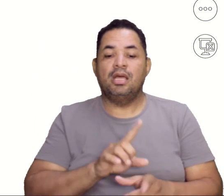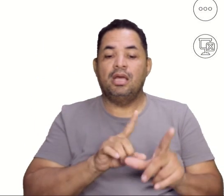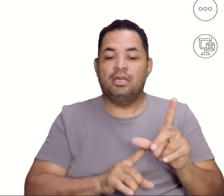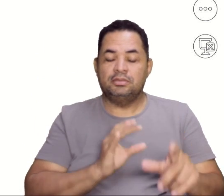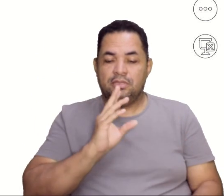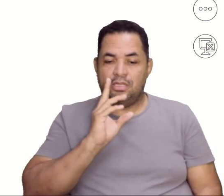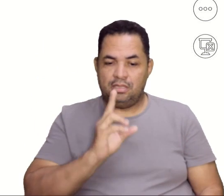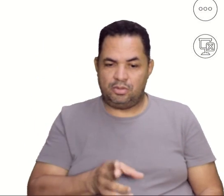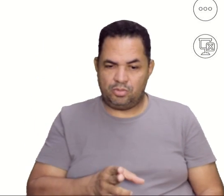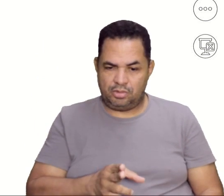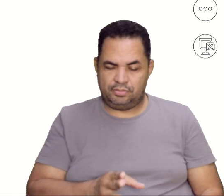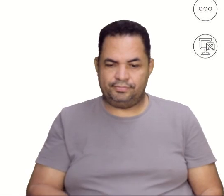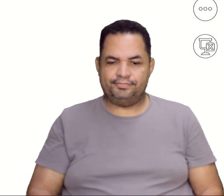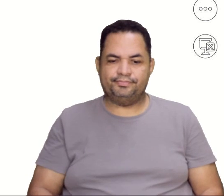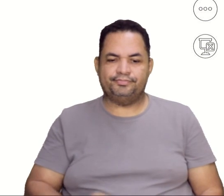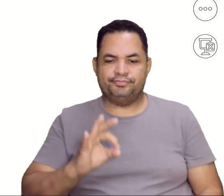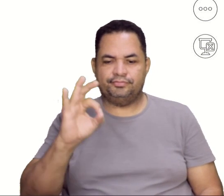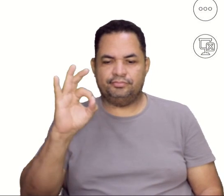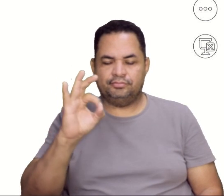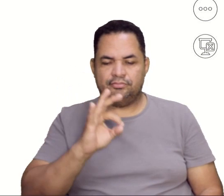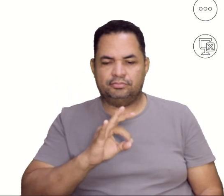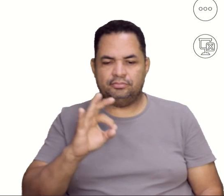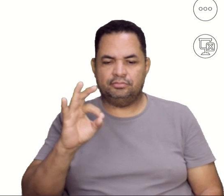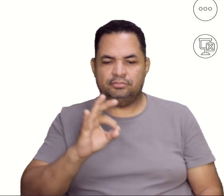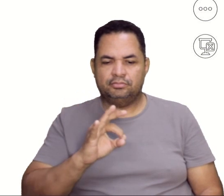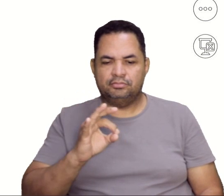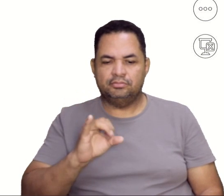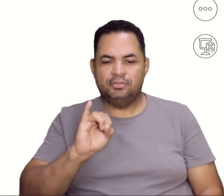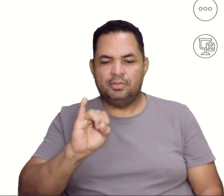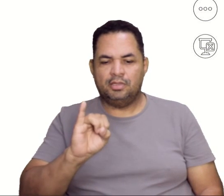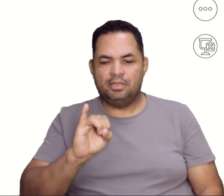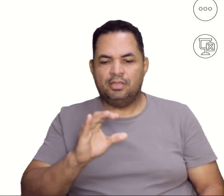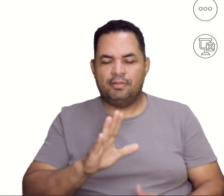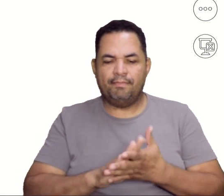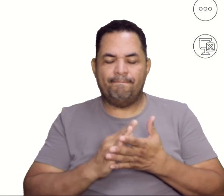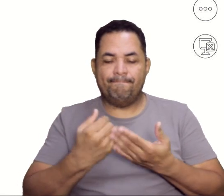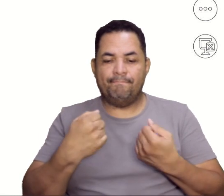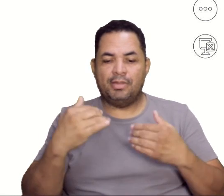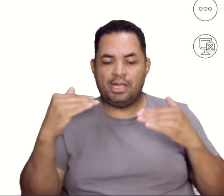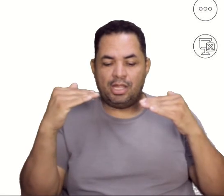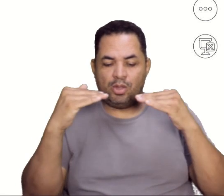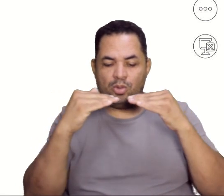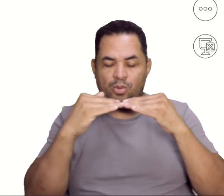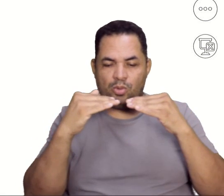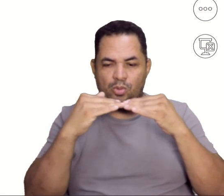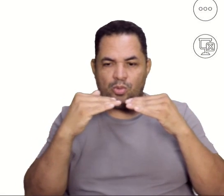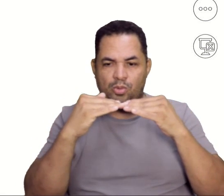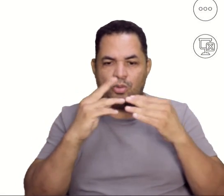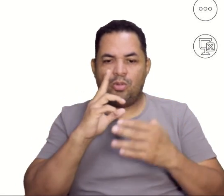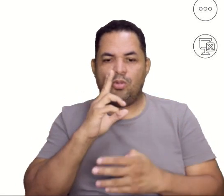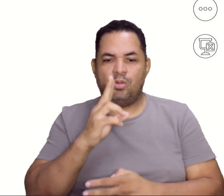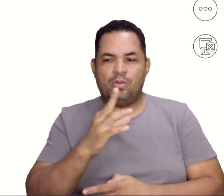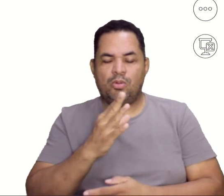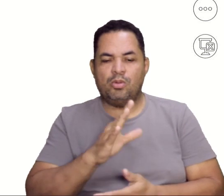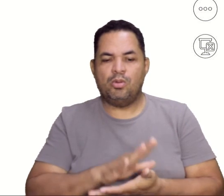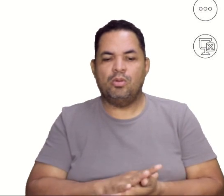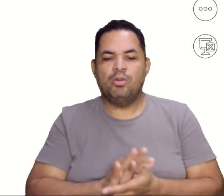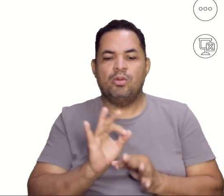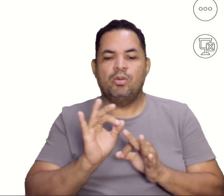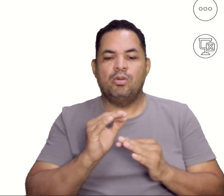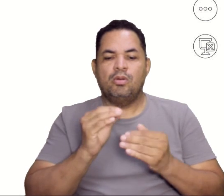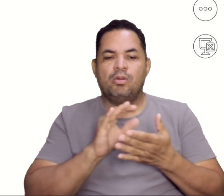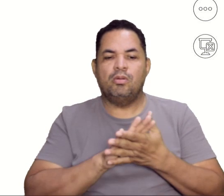mesmas especificações taxa e tempo precisam estar alinhados tem que estar com a mesma unidade de